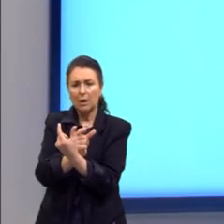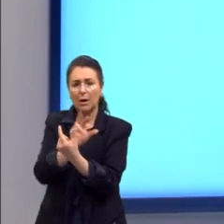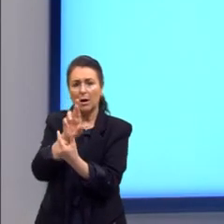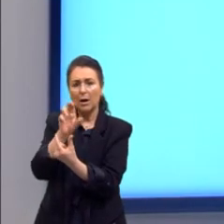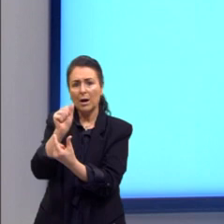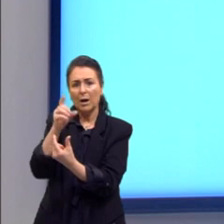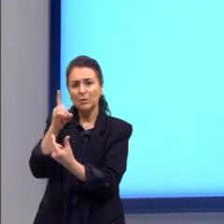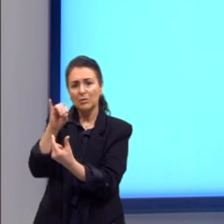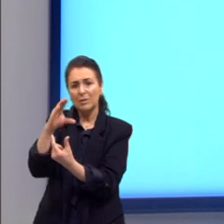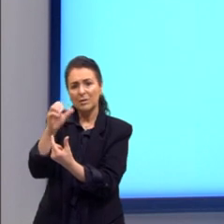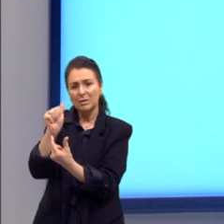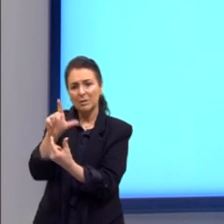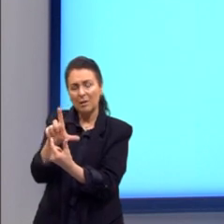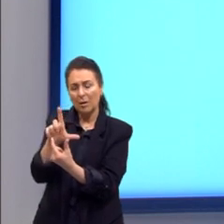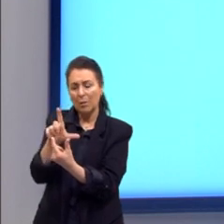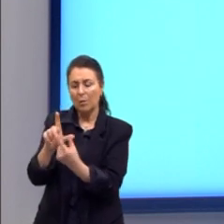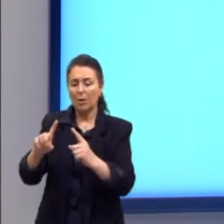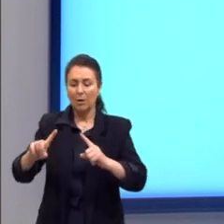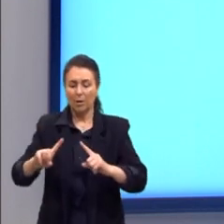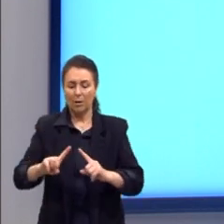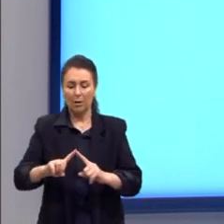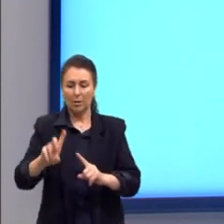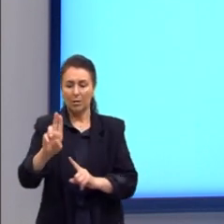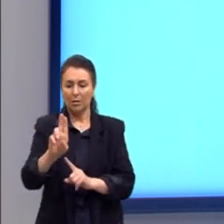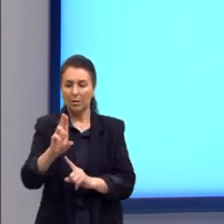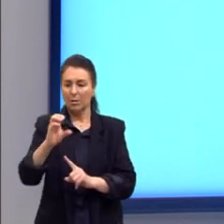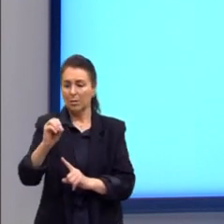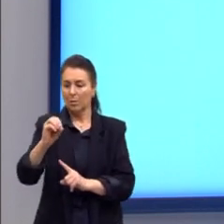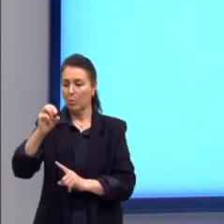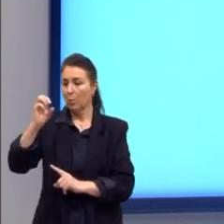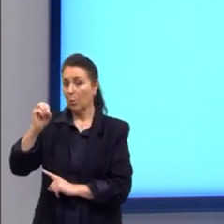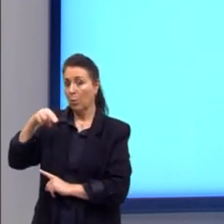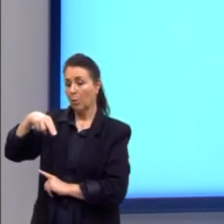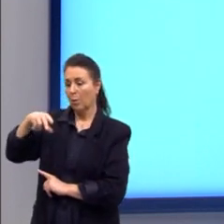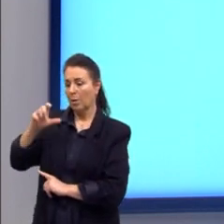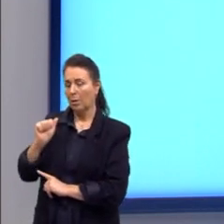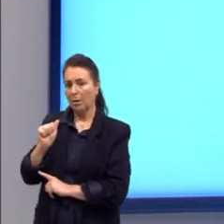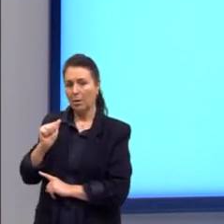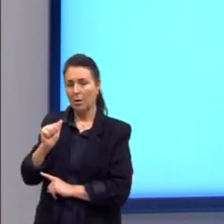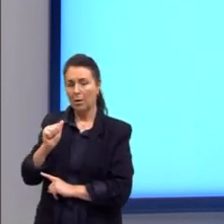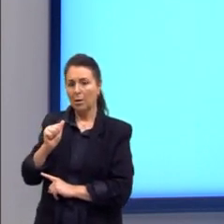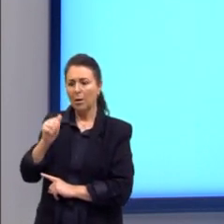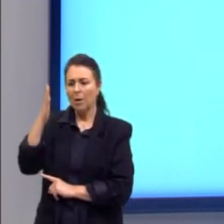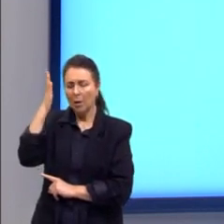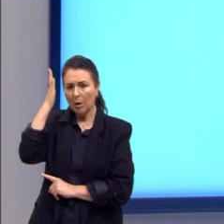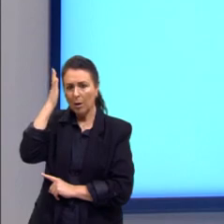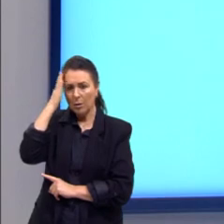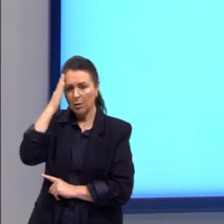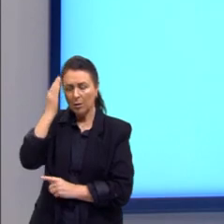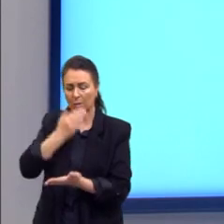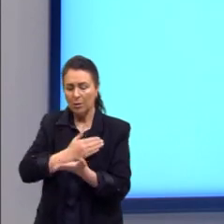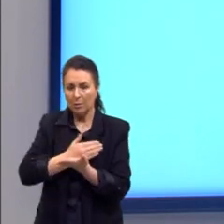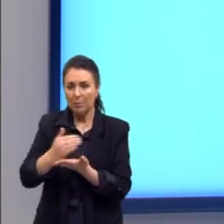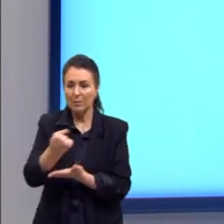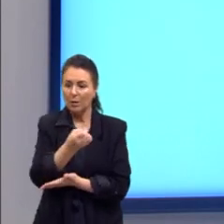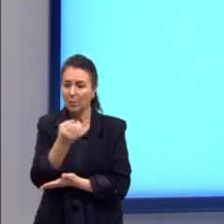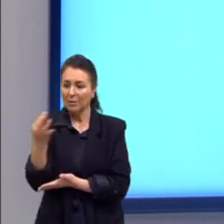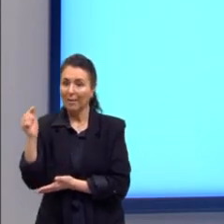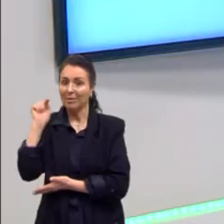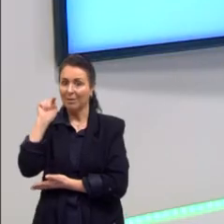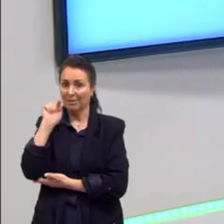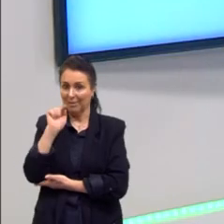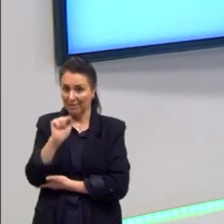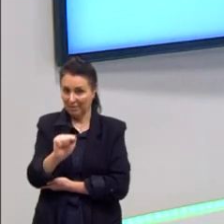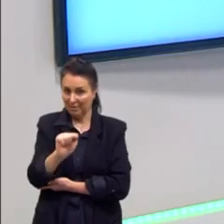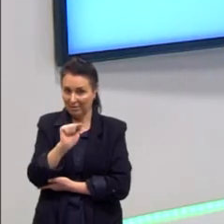nessa vamos ficar ações e acetona que o o o na não necessariamente eu preciso identificar porque eu sempre vou começar a contar por ela